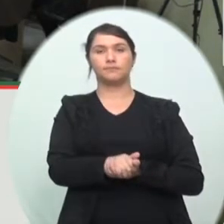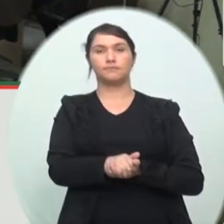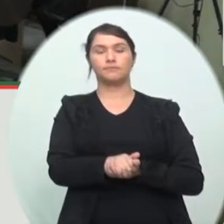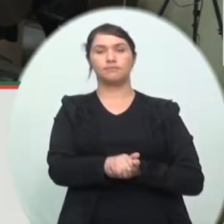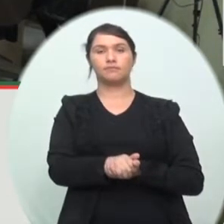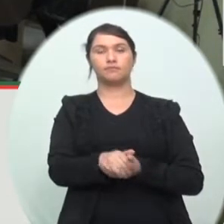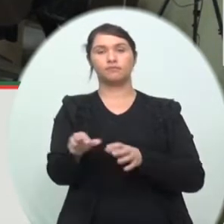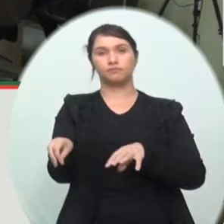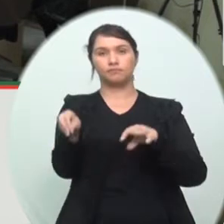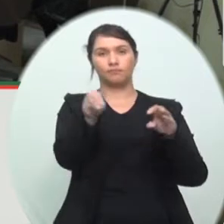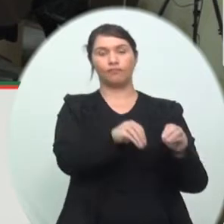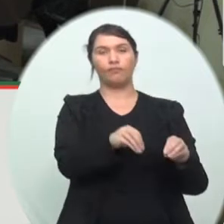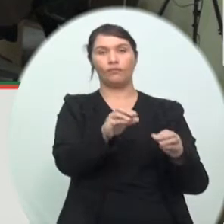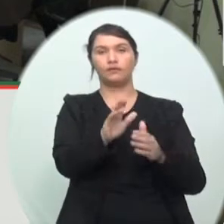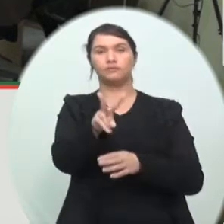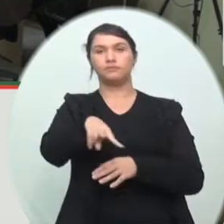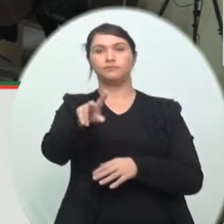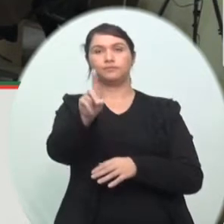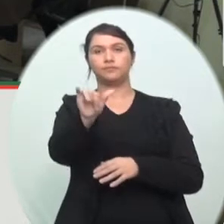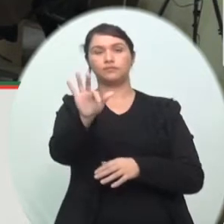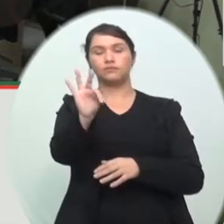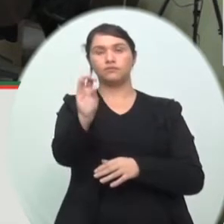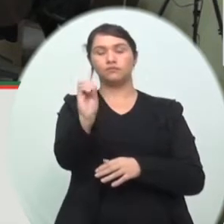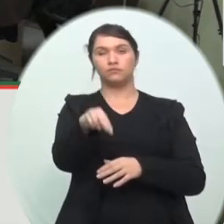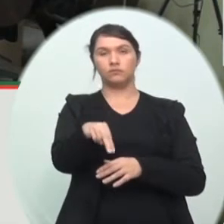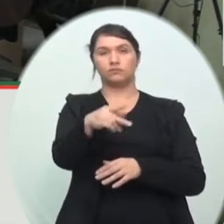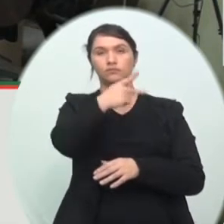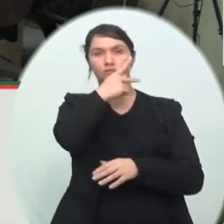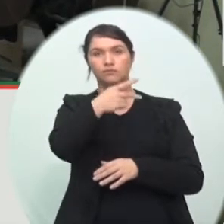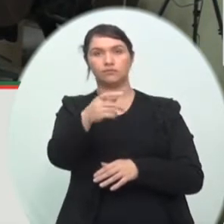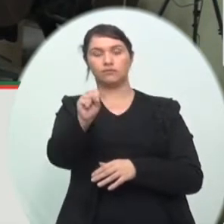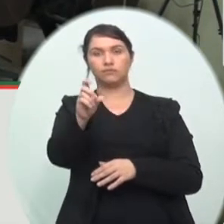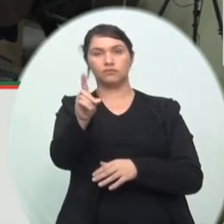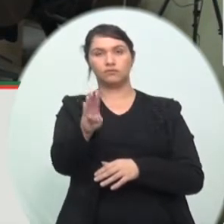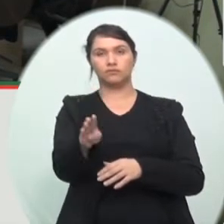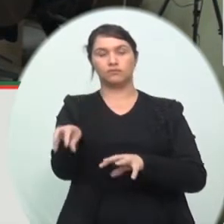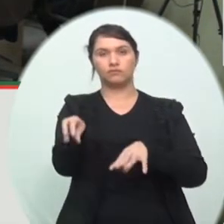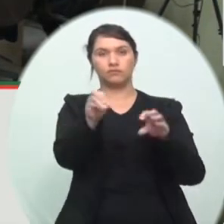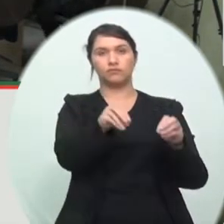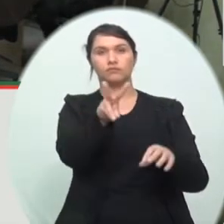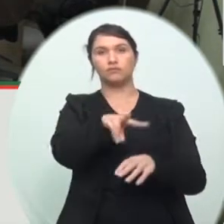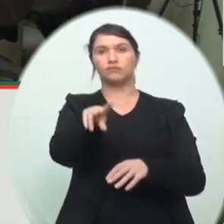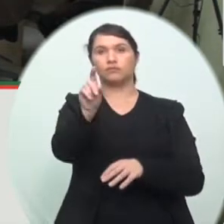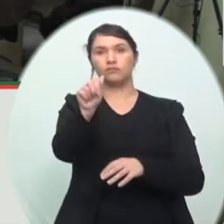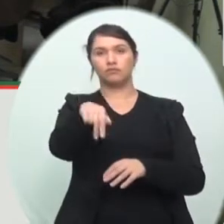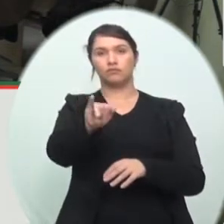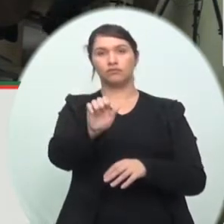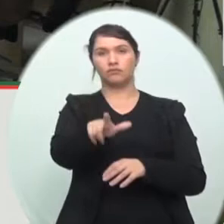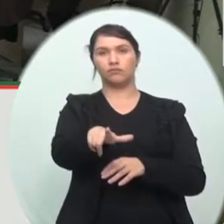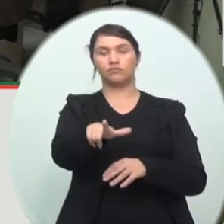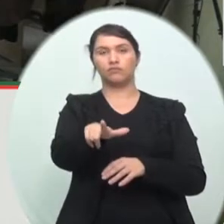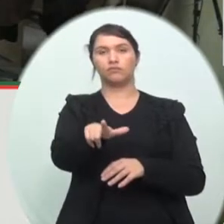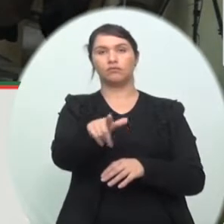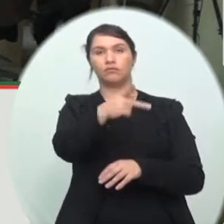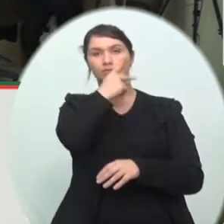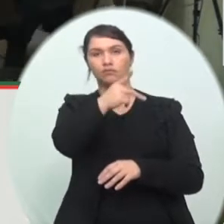Vereador Dailton Feuser, PSDB, declina. Vereador Daniel Cipriano,